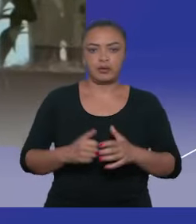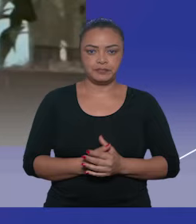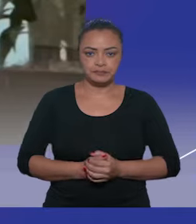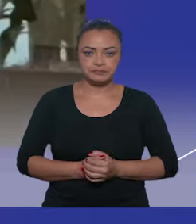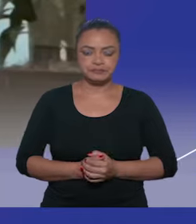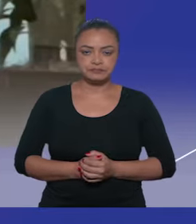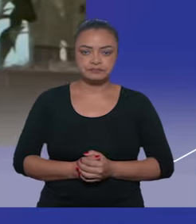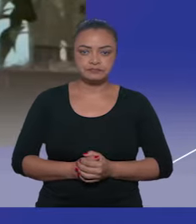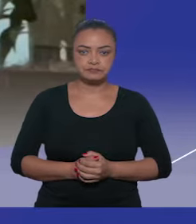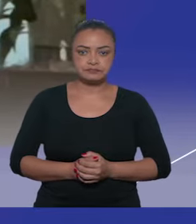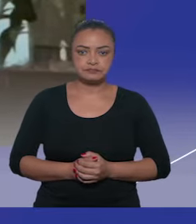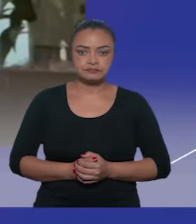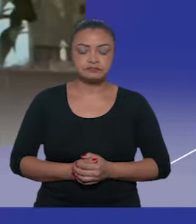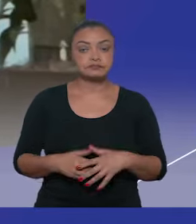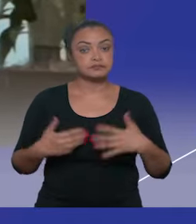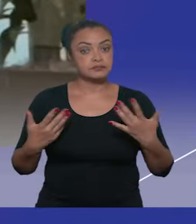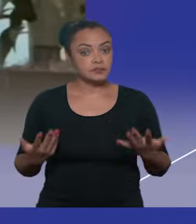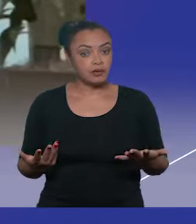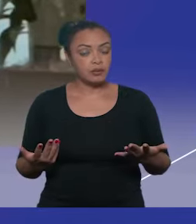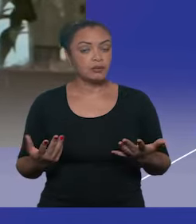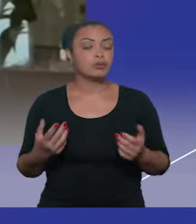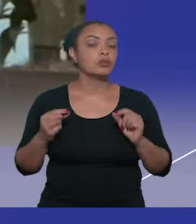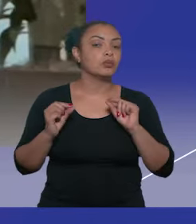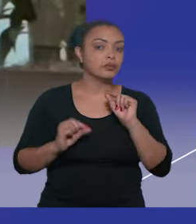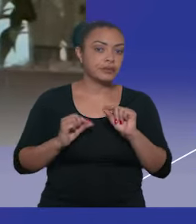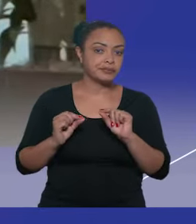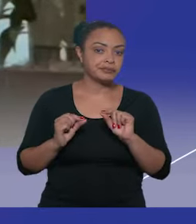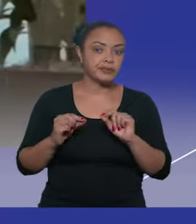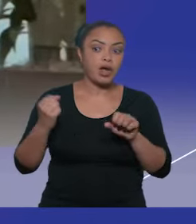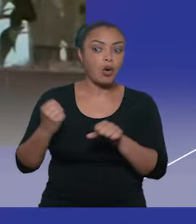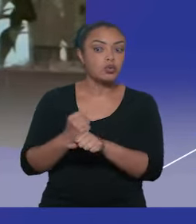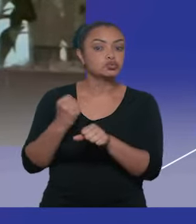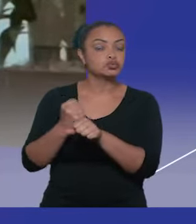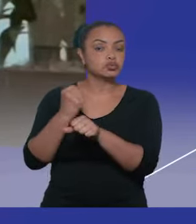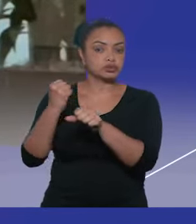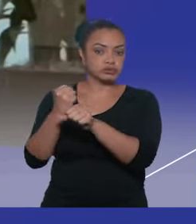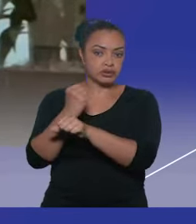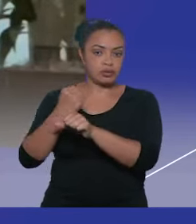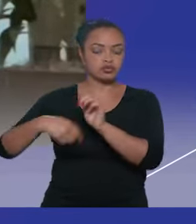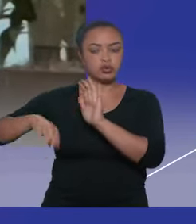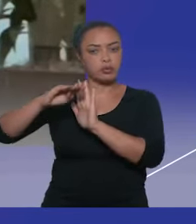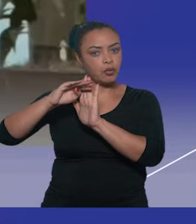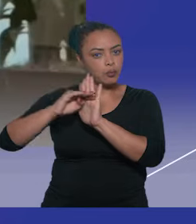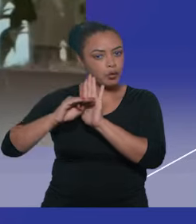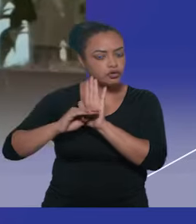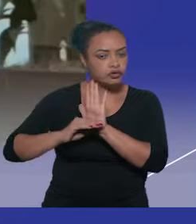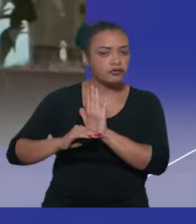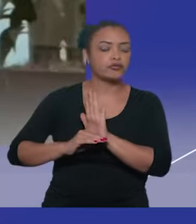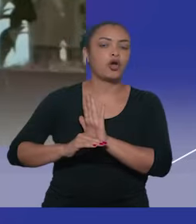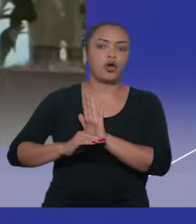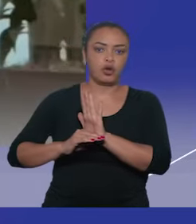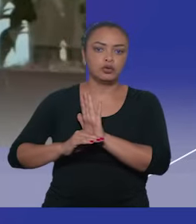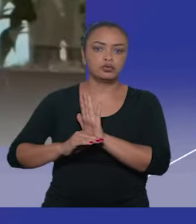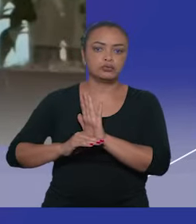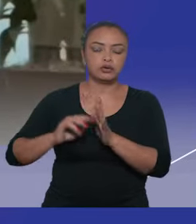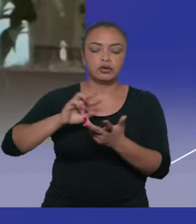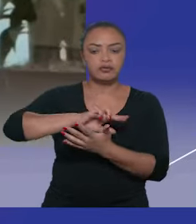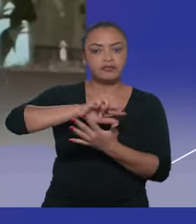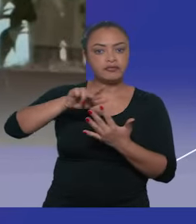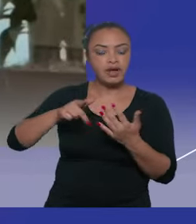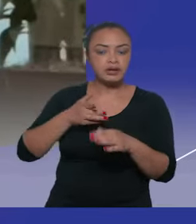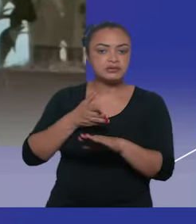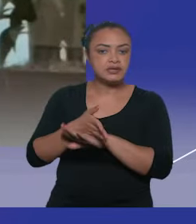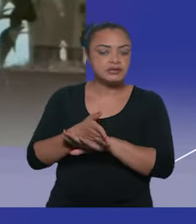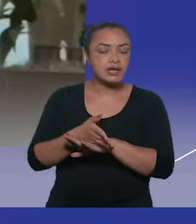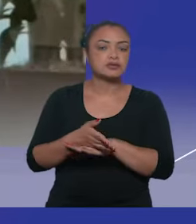de produtos e de alternativas de investimento muito maior para a sua carteira de investimento. E aí parte para o segundo ponto, né?